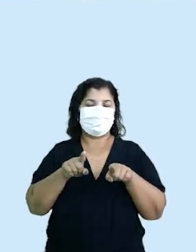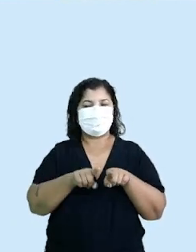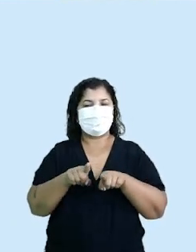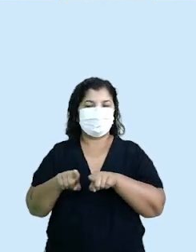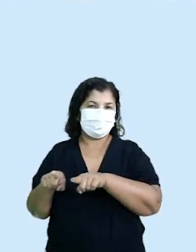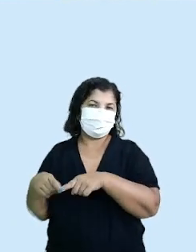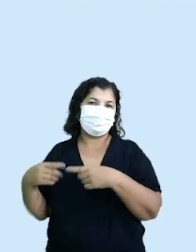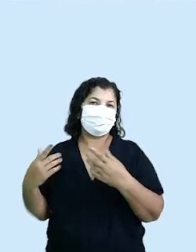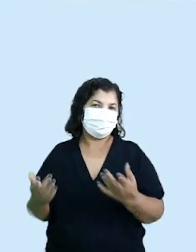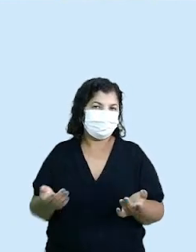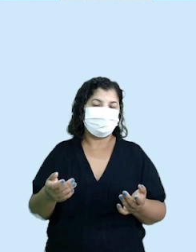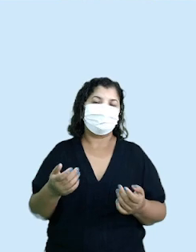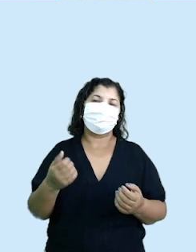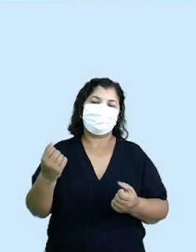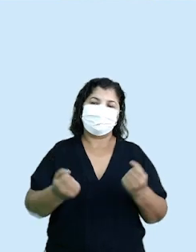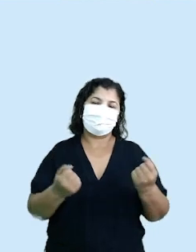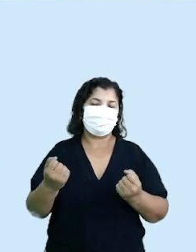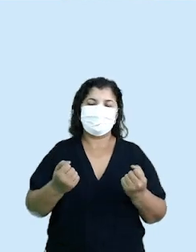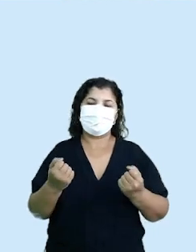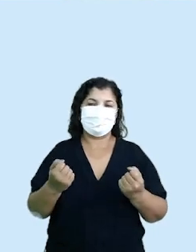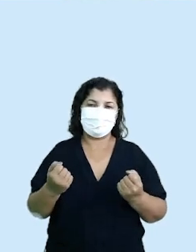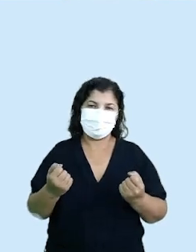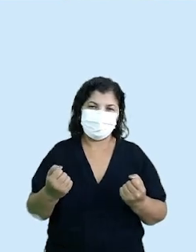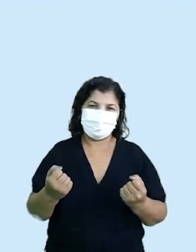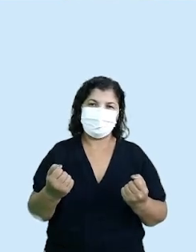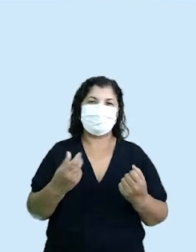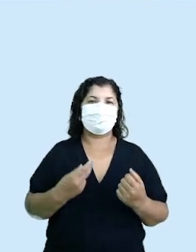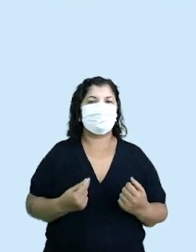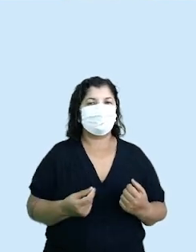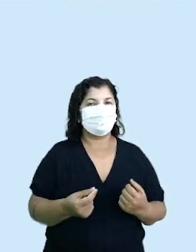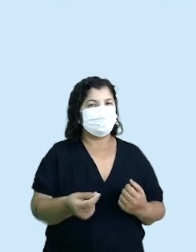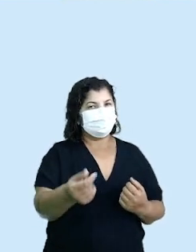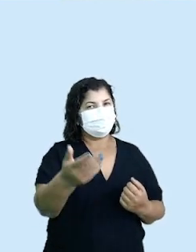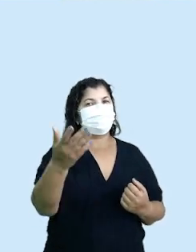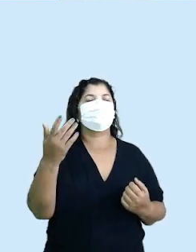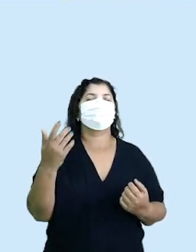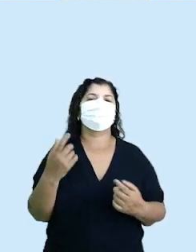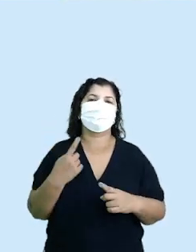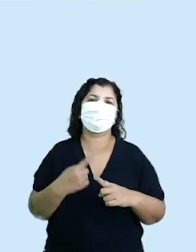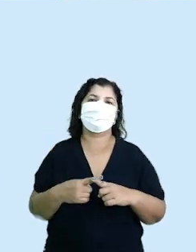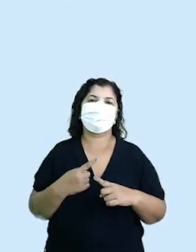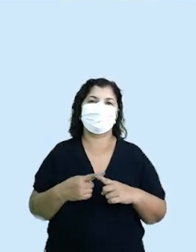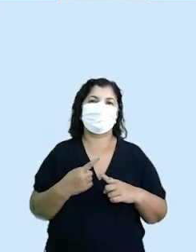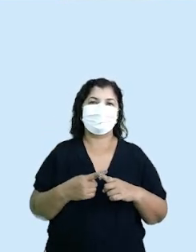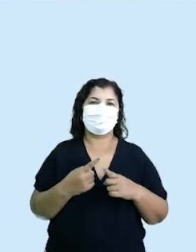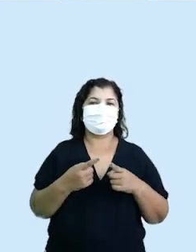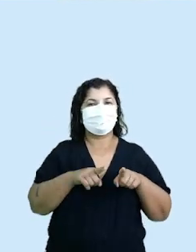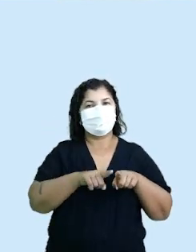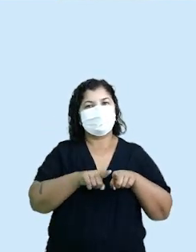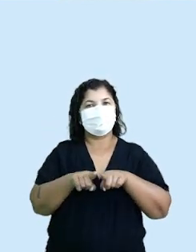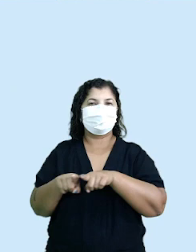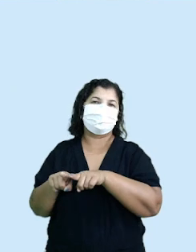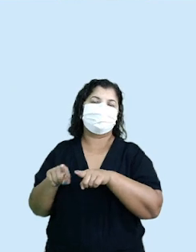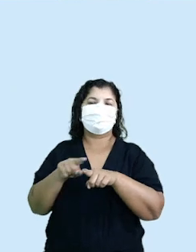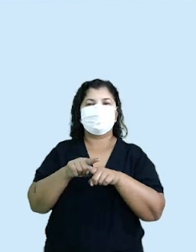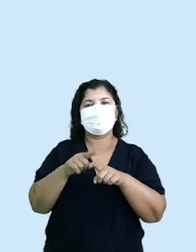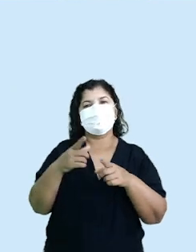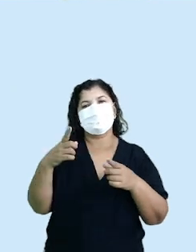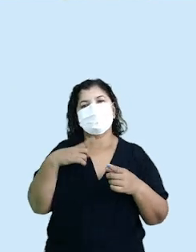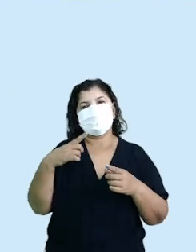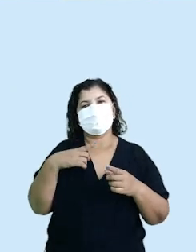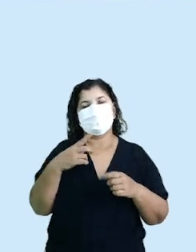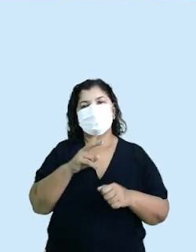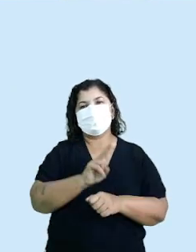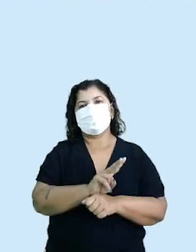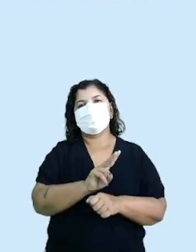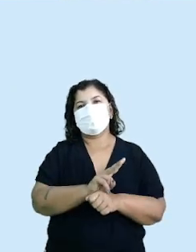o carro andando, se locomovendo por muito mais tempo. Porque a associação em paralelo é uma espécie de reserva, não